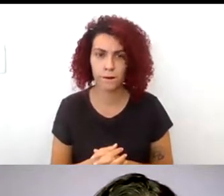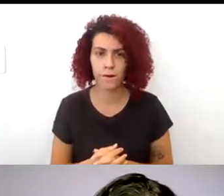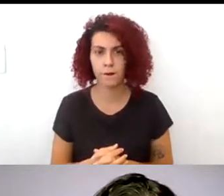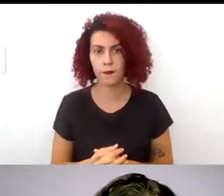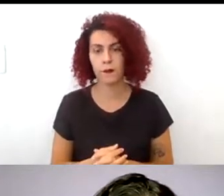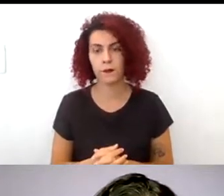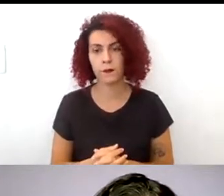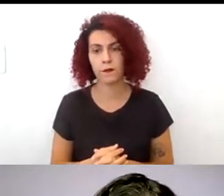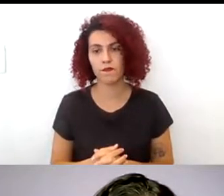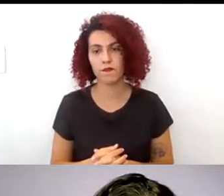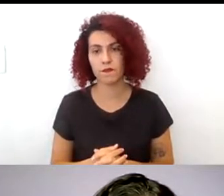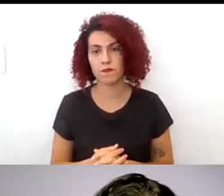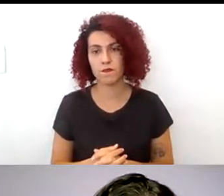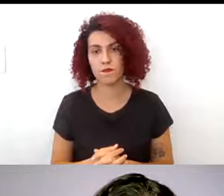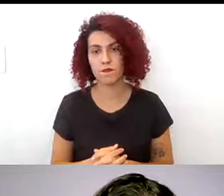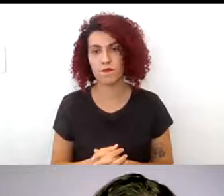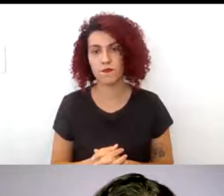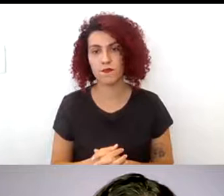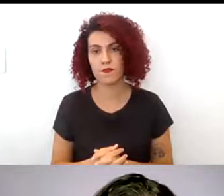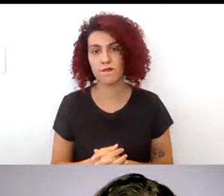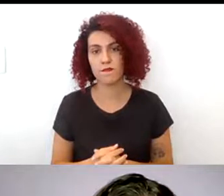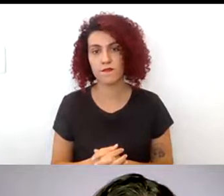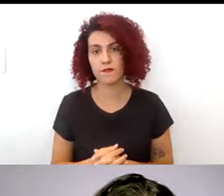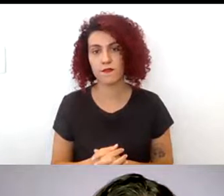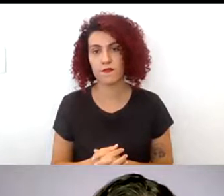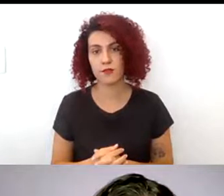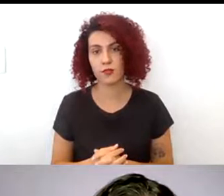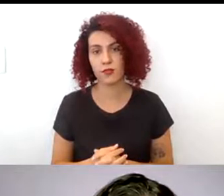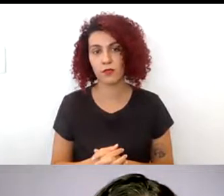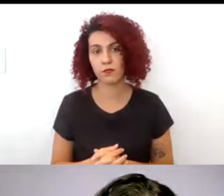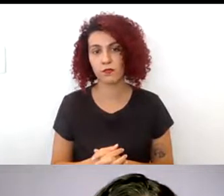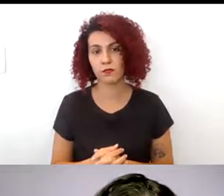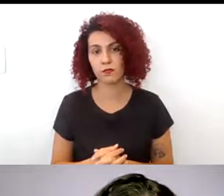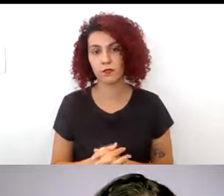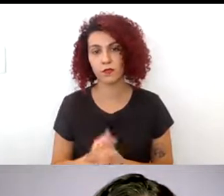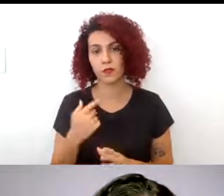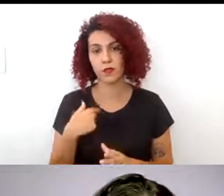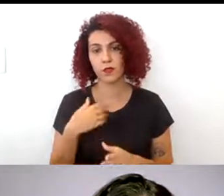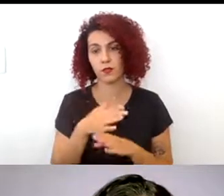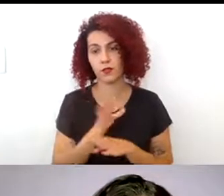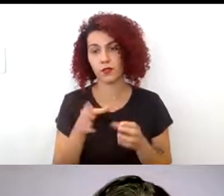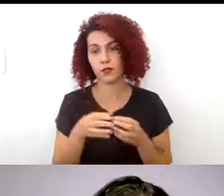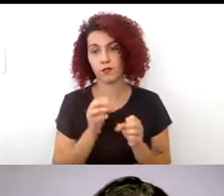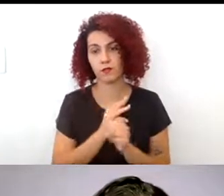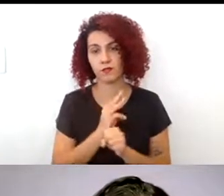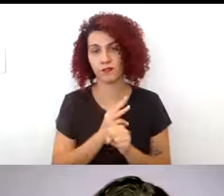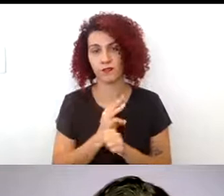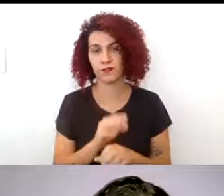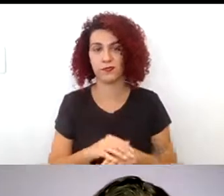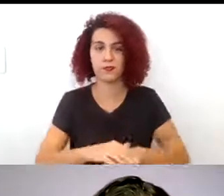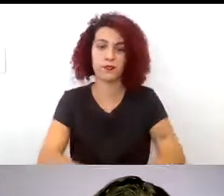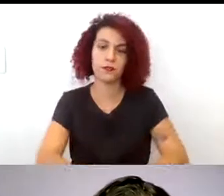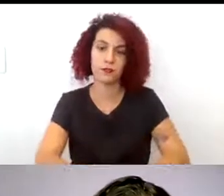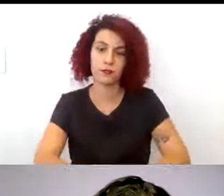eu acredito tá bom bem é isso vou entrar nesse grupo aí viu vamos movimentar É